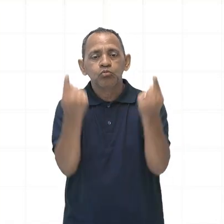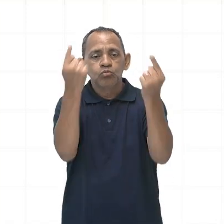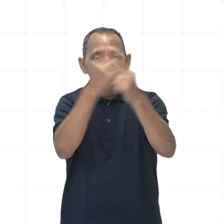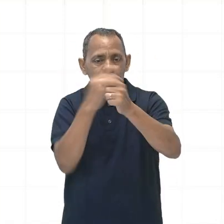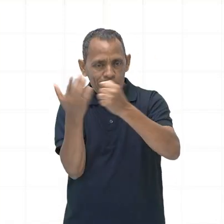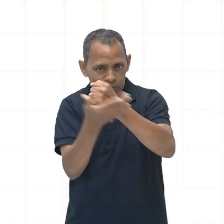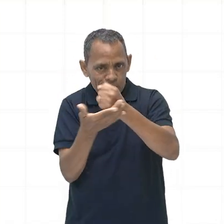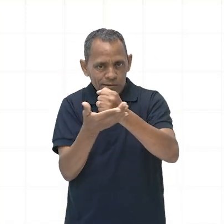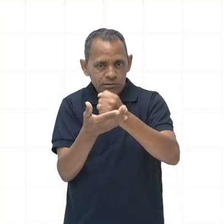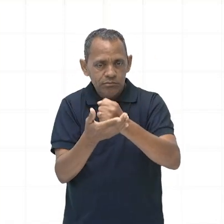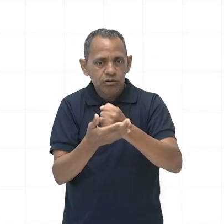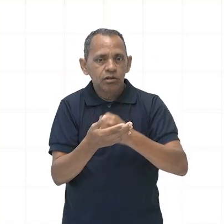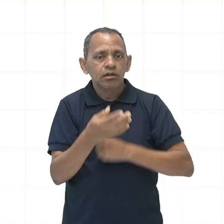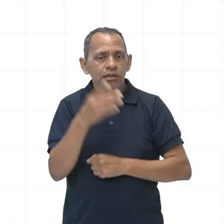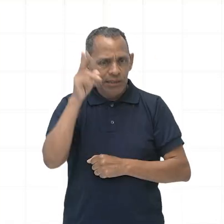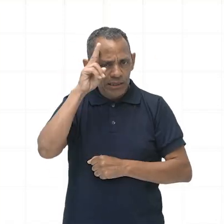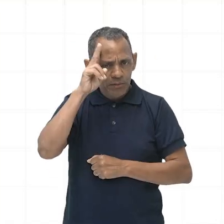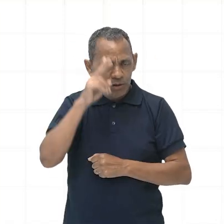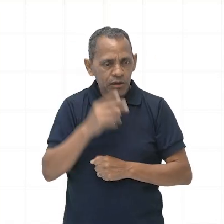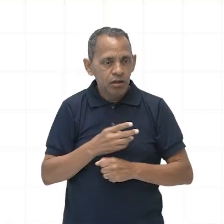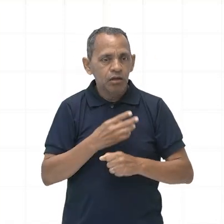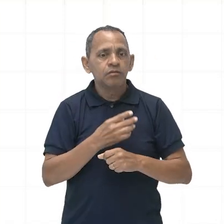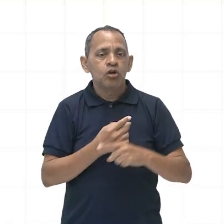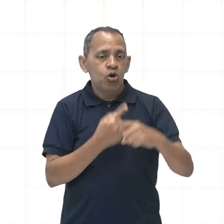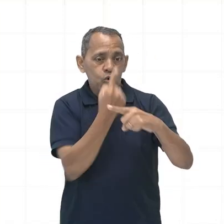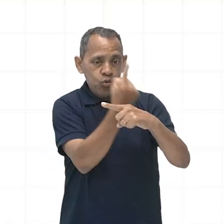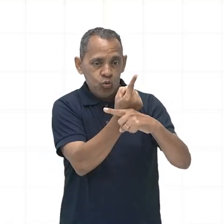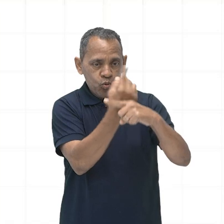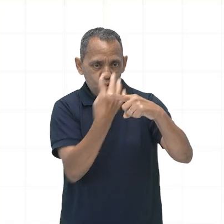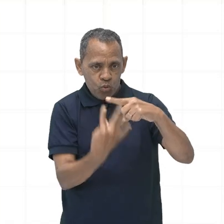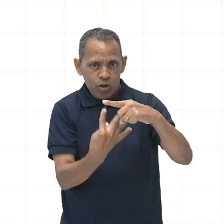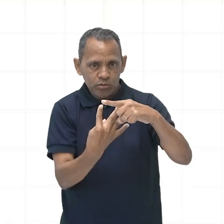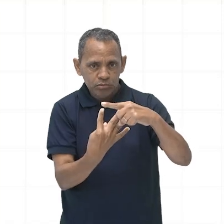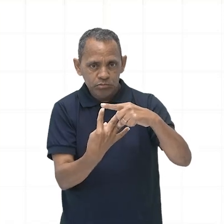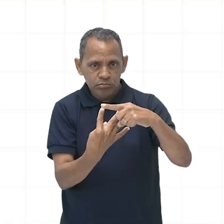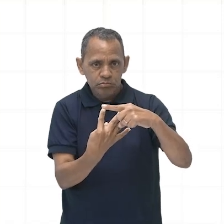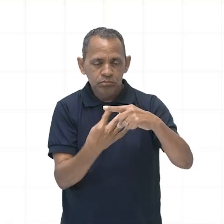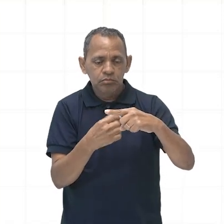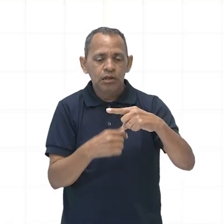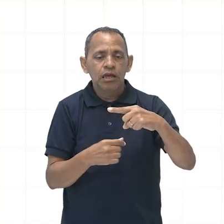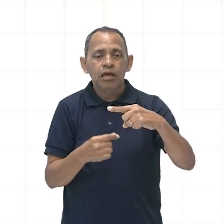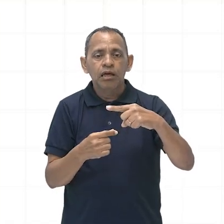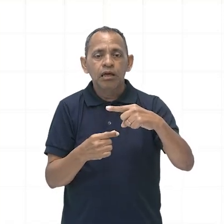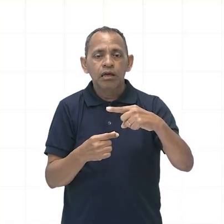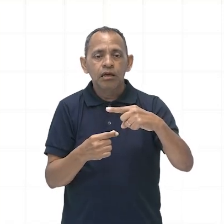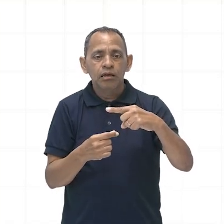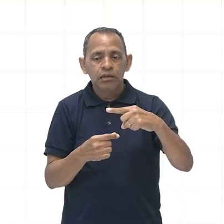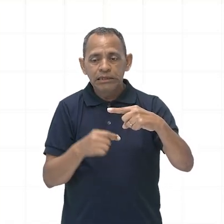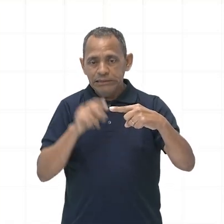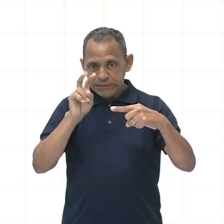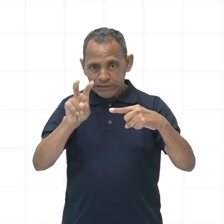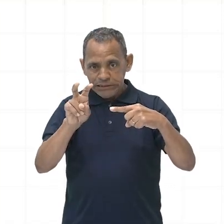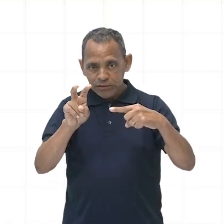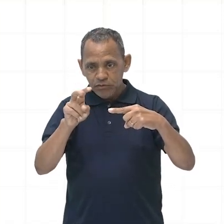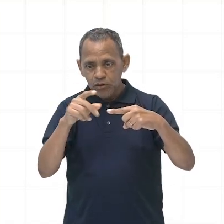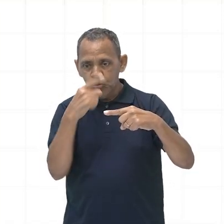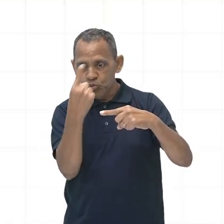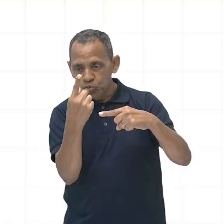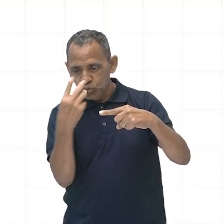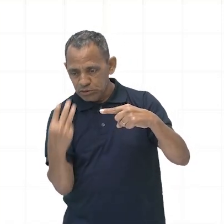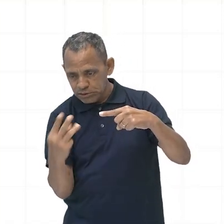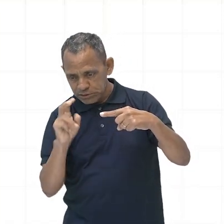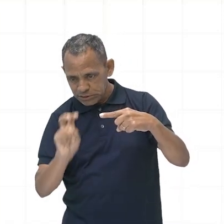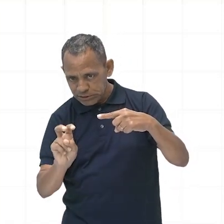essa base 4 e vai ficar 1 sobre 4. E eu vou inverter essa base 5 e vai ficar 1